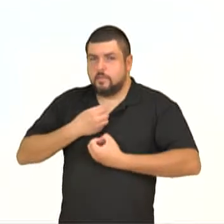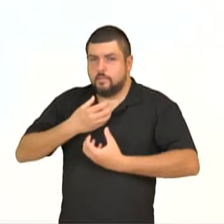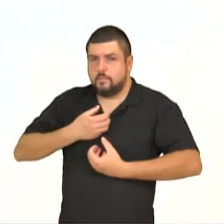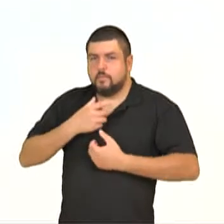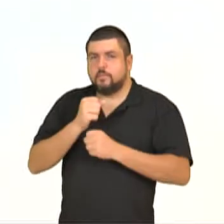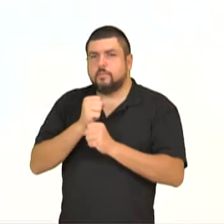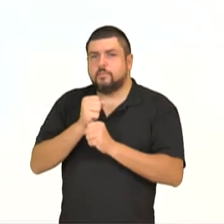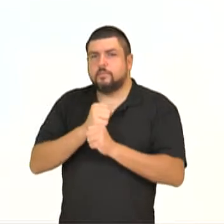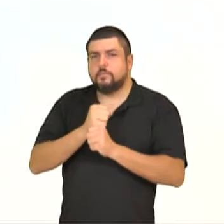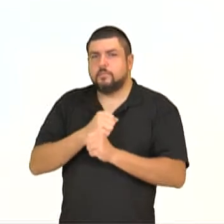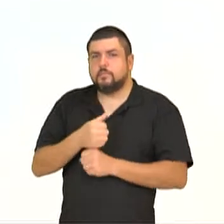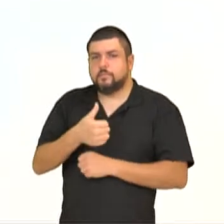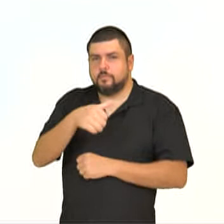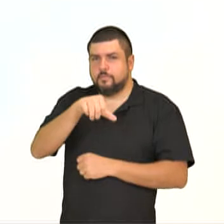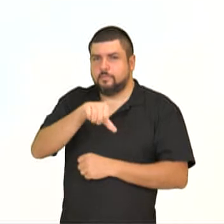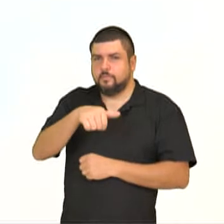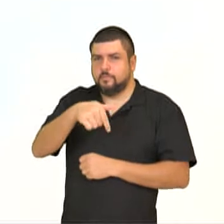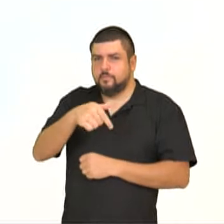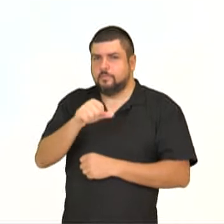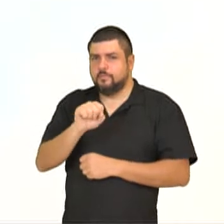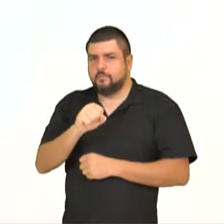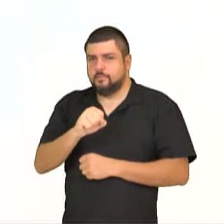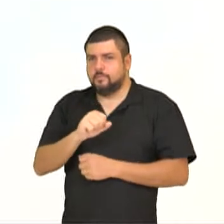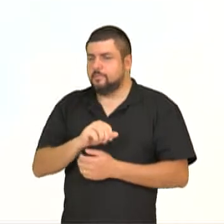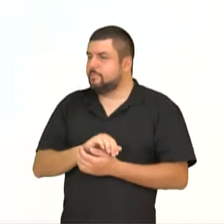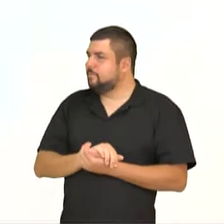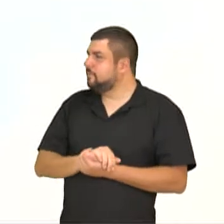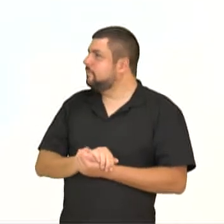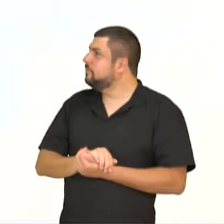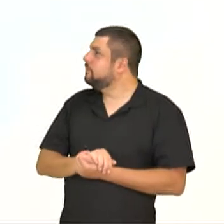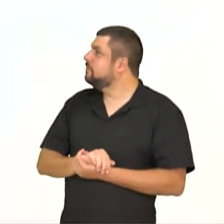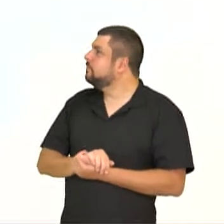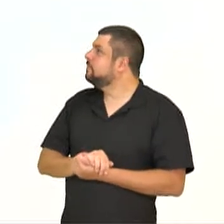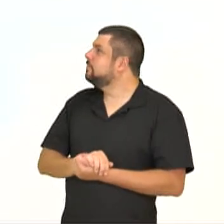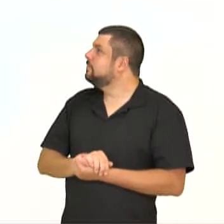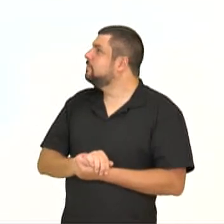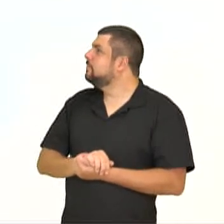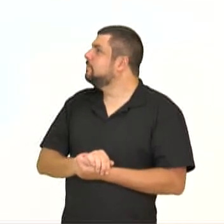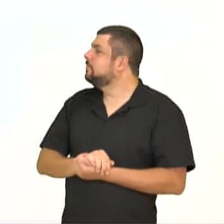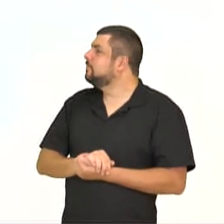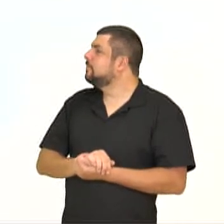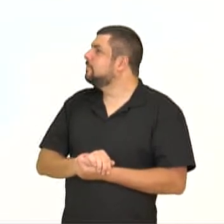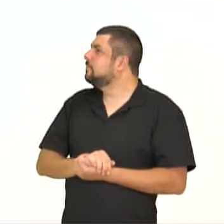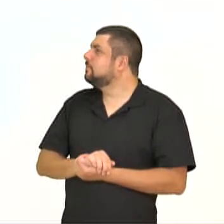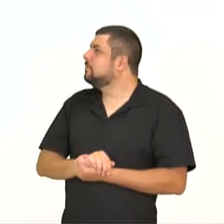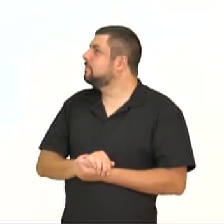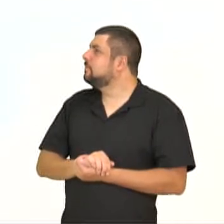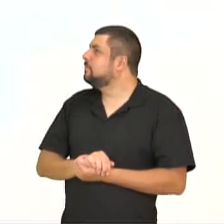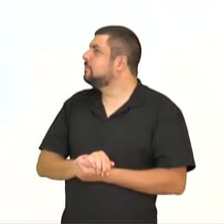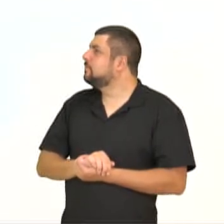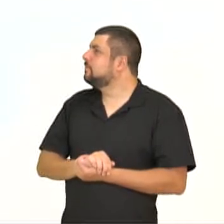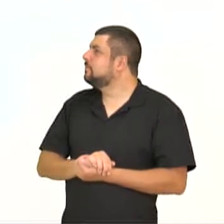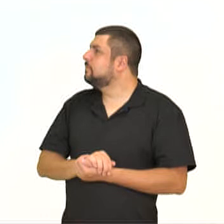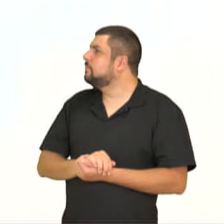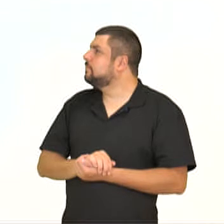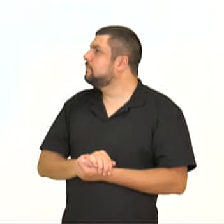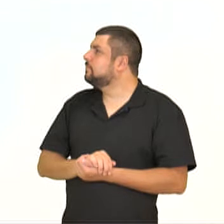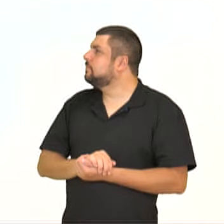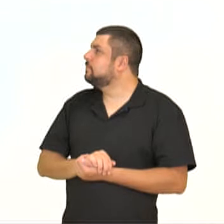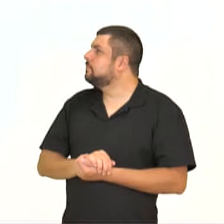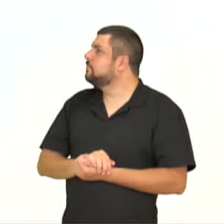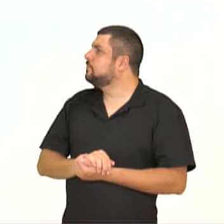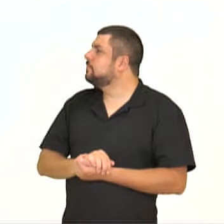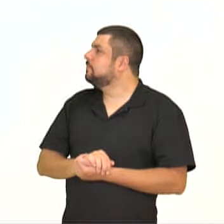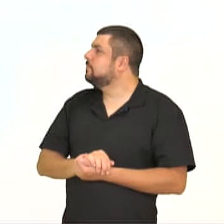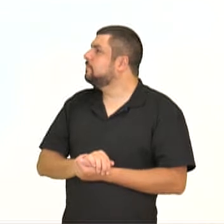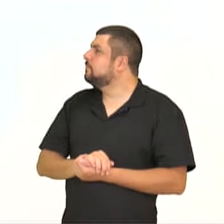1978. Si pudiera vivir nuevamente mi vida, en la próxima tardaría de